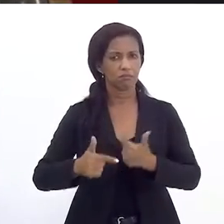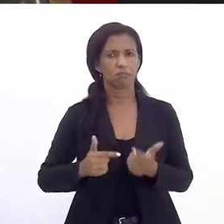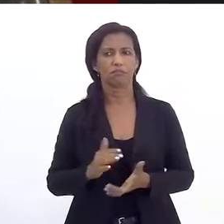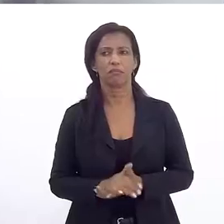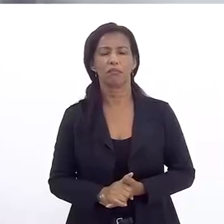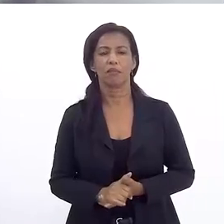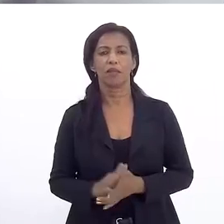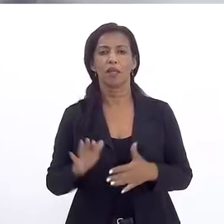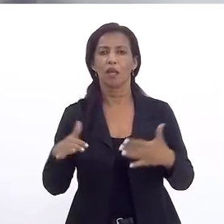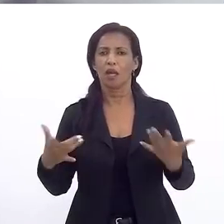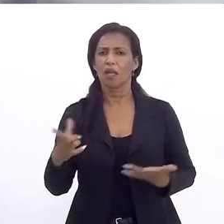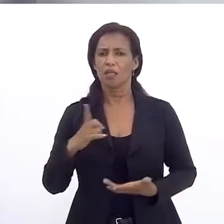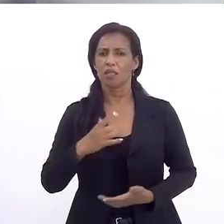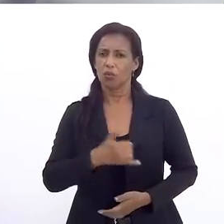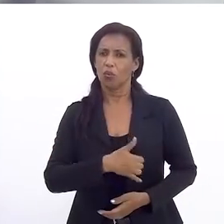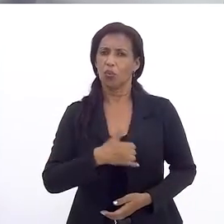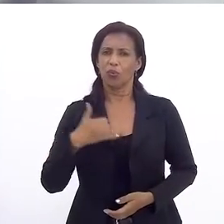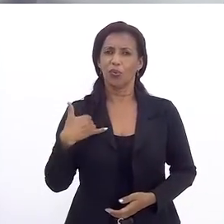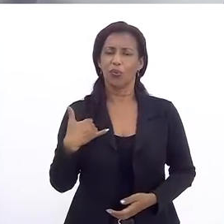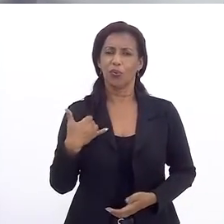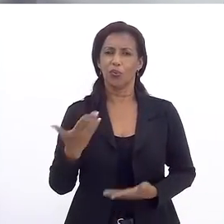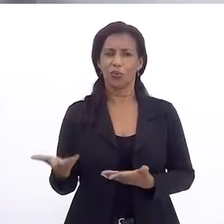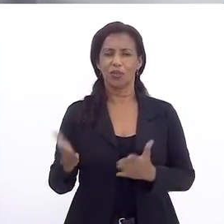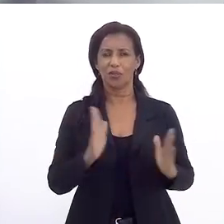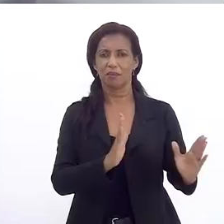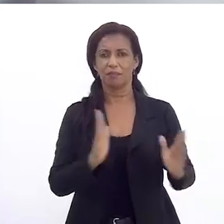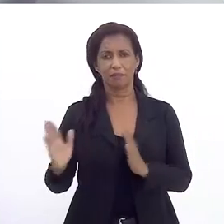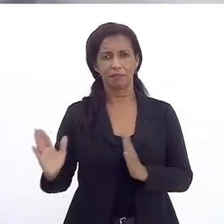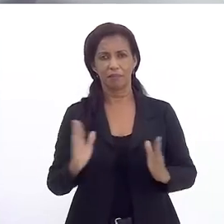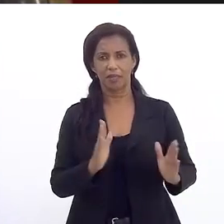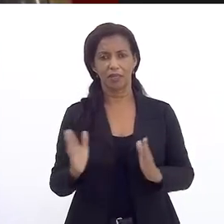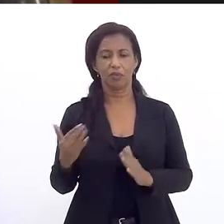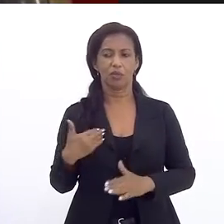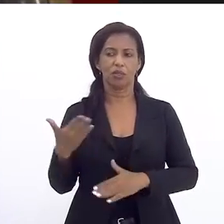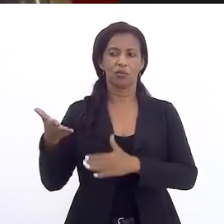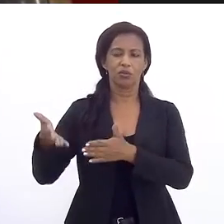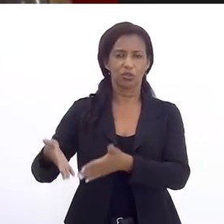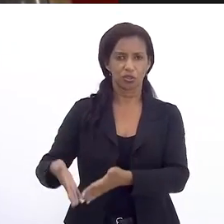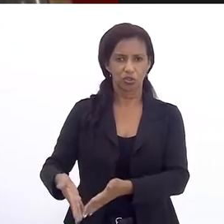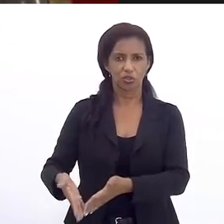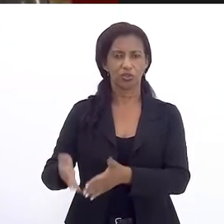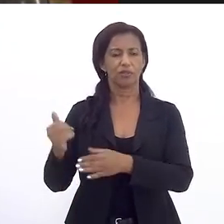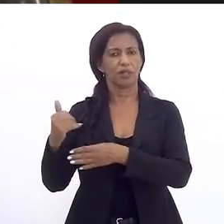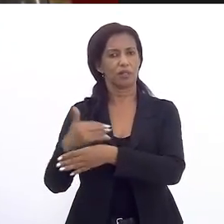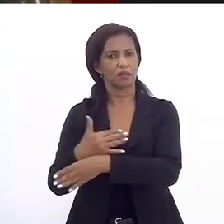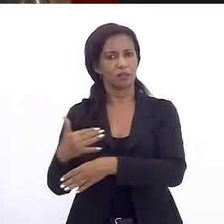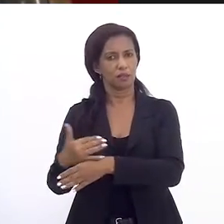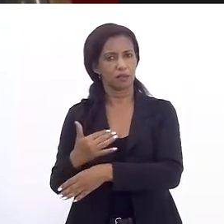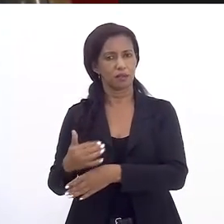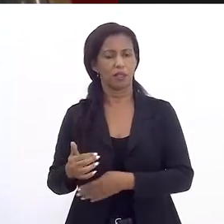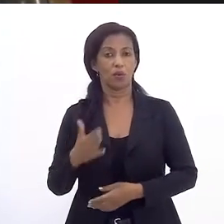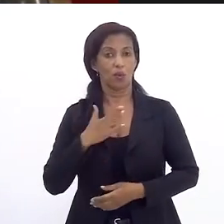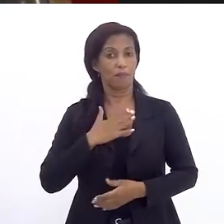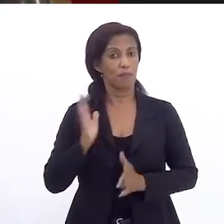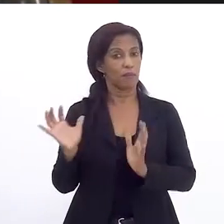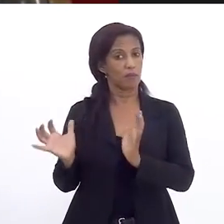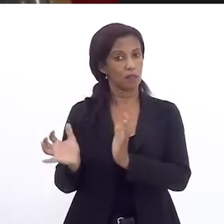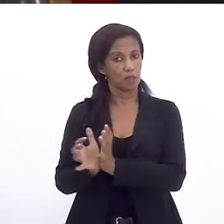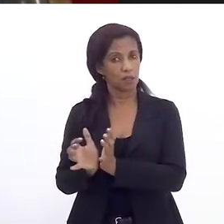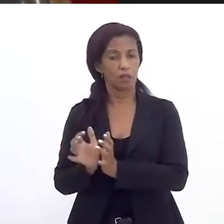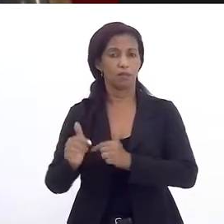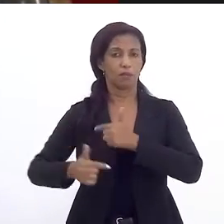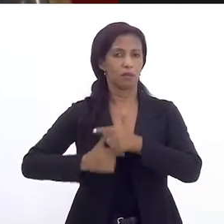a merenda, o carinho com que as professoras trabalhavam. Assim, eu tenho muito orgulho